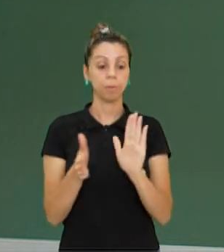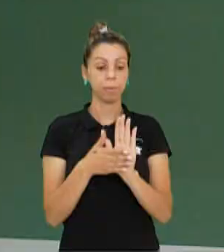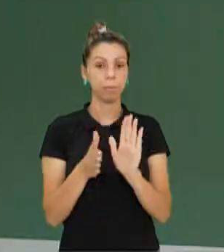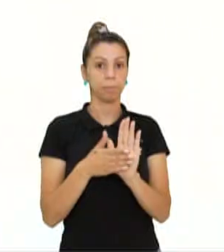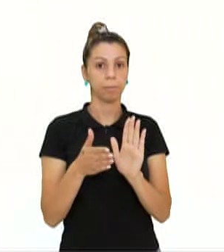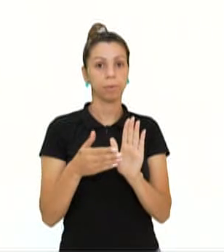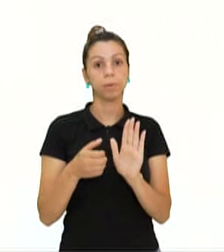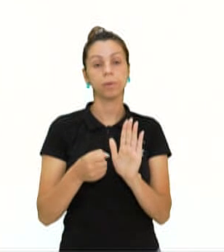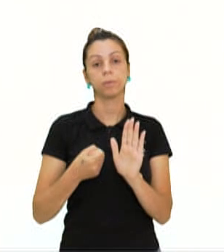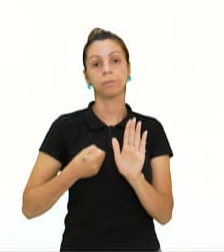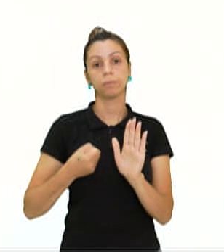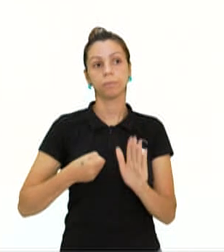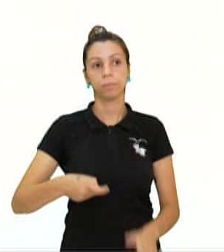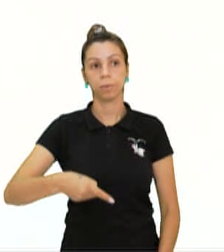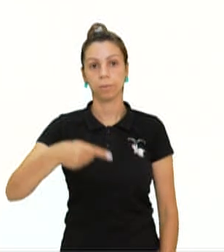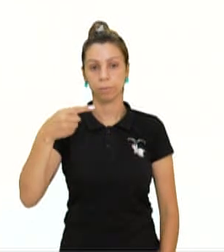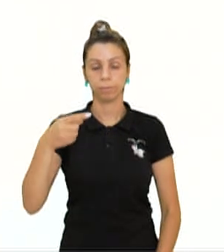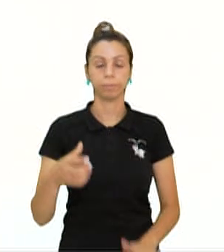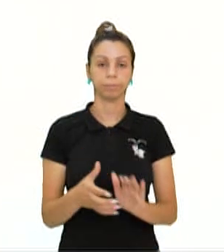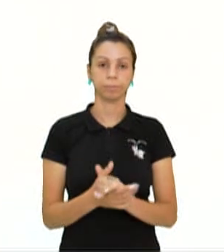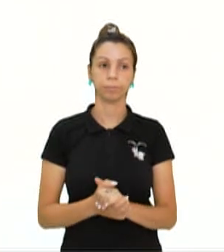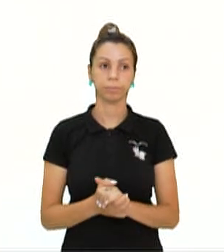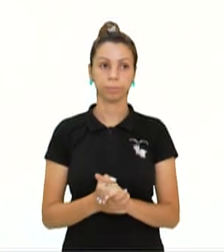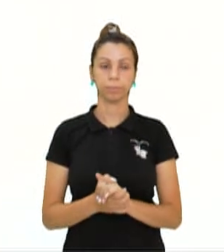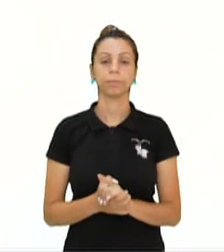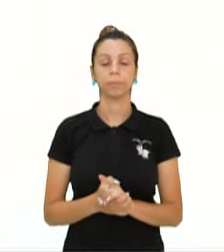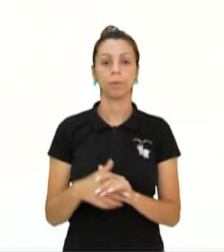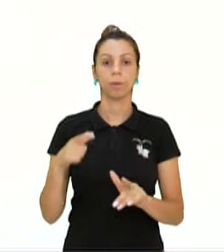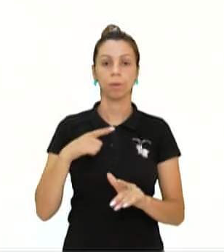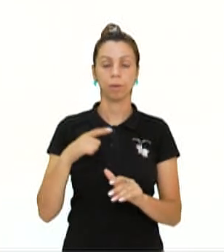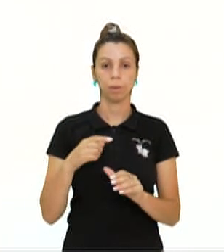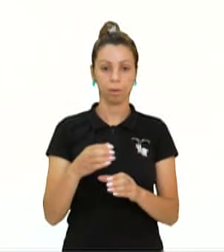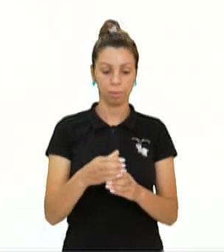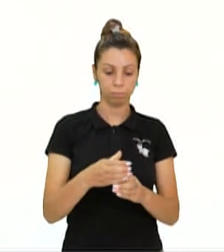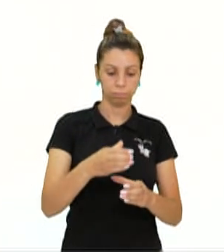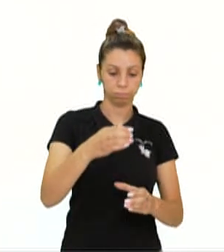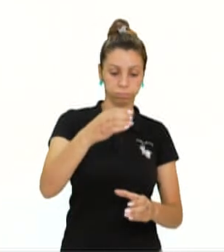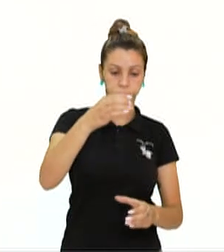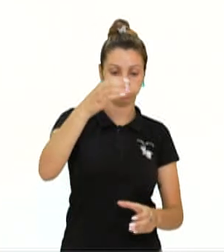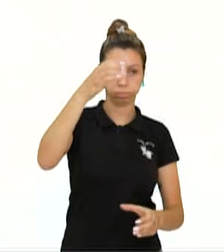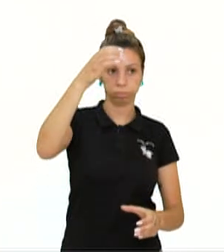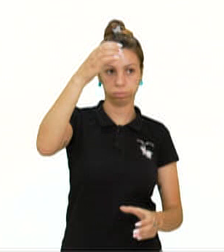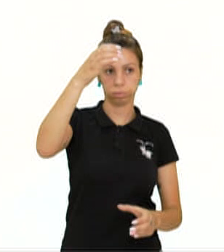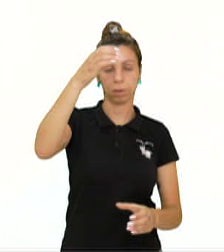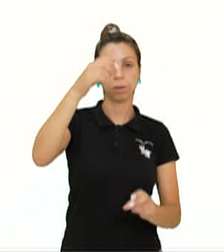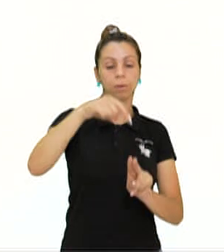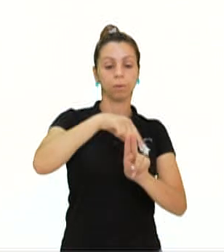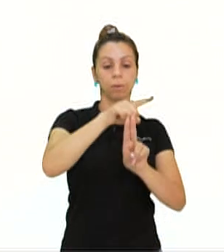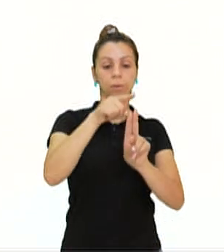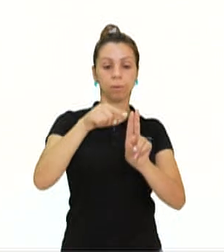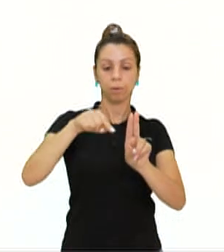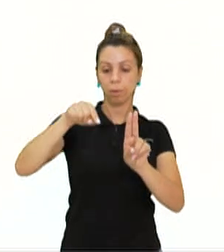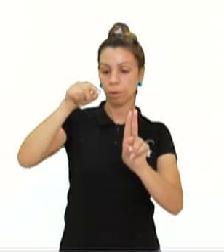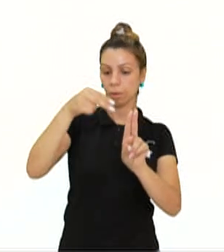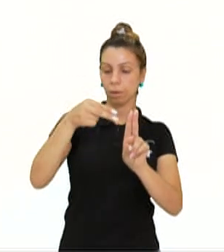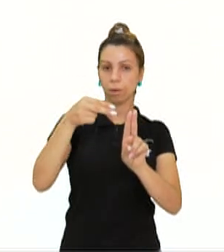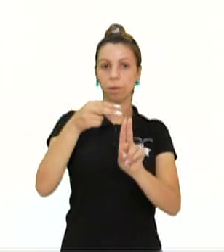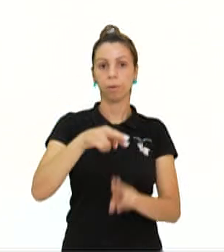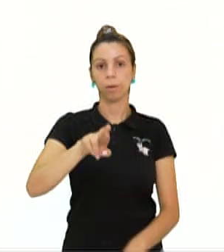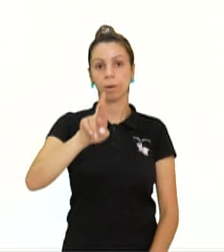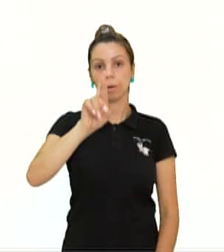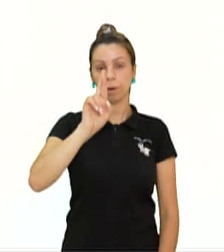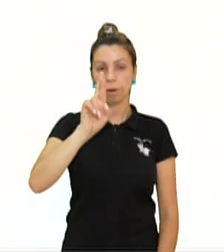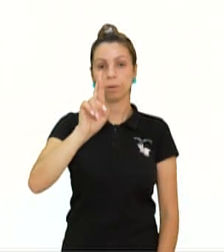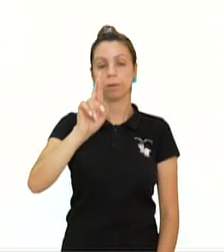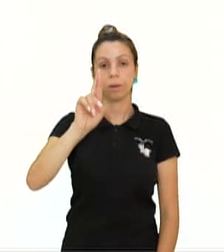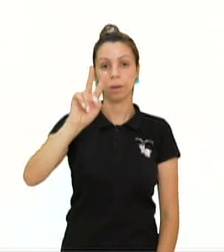vocês. Um reservatório em formato cilíndrico possui raio igual a 2 metros e sua